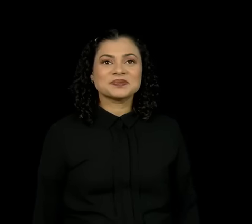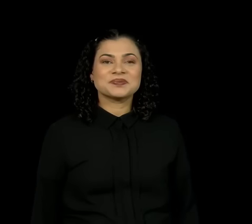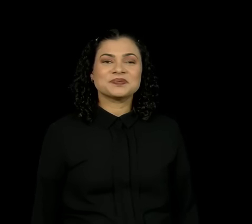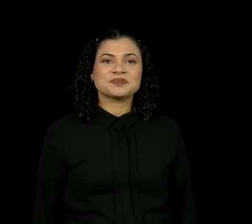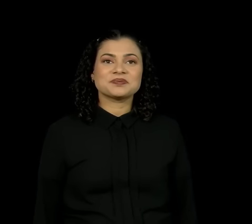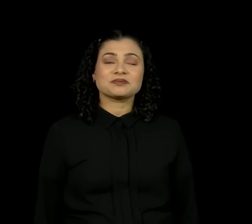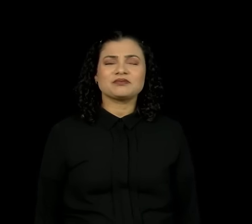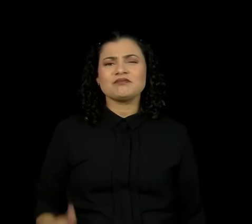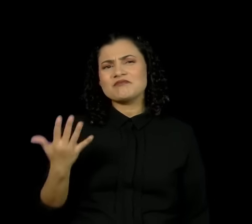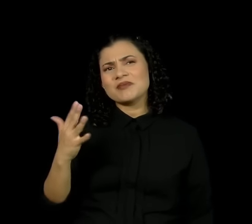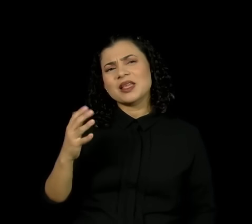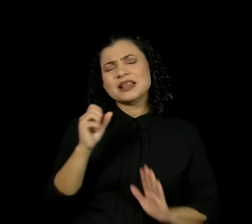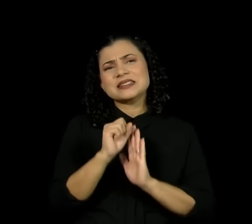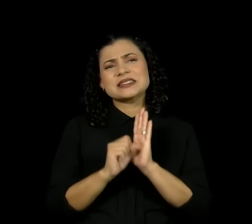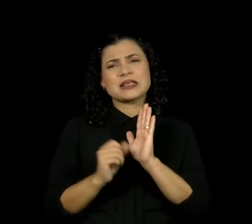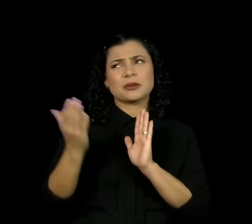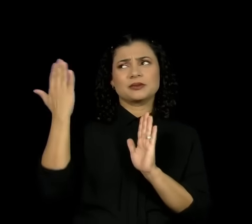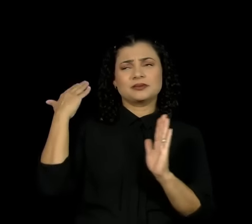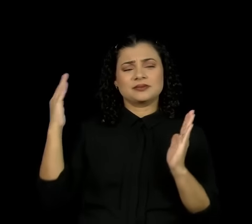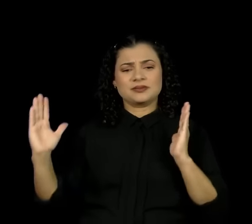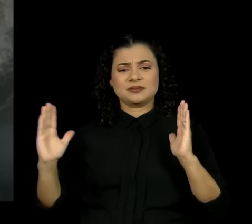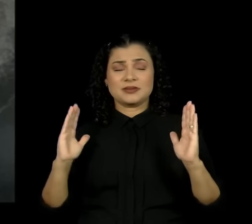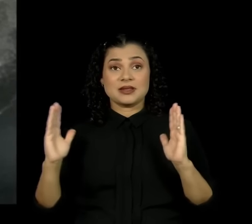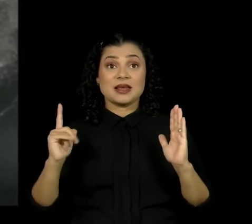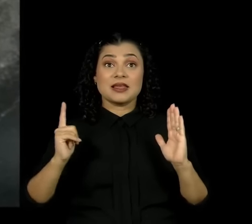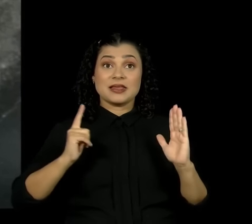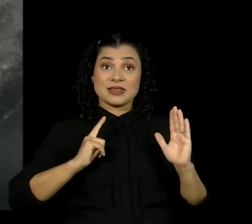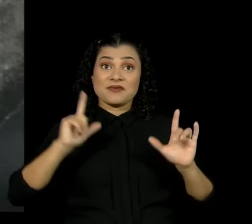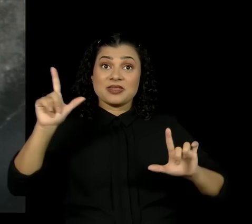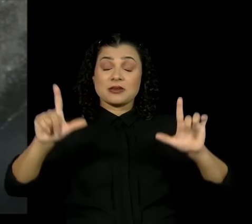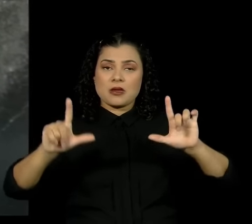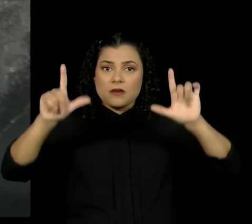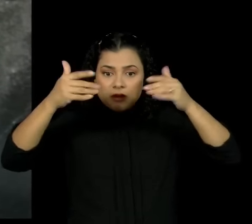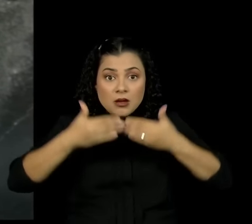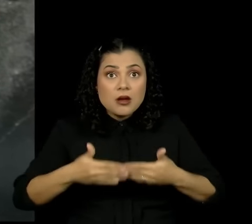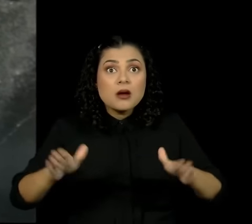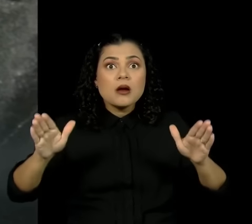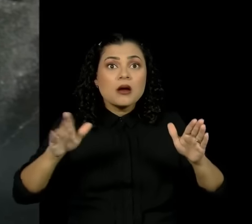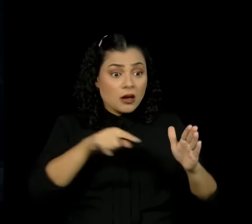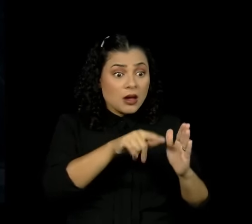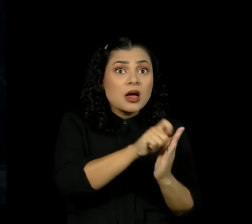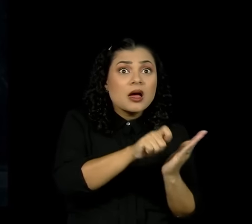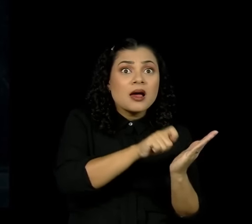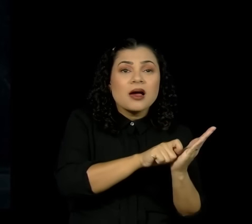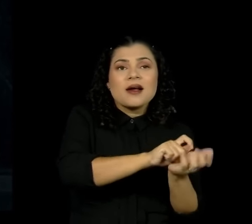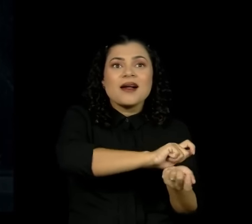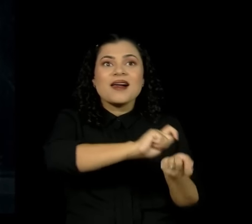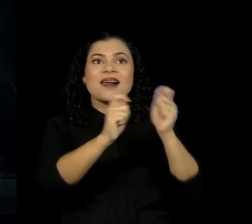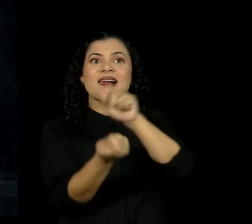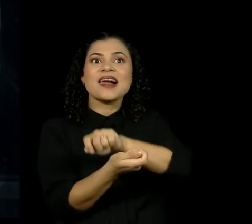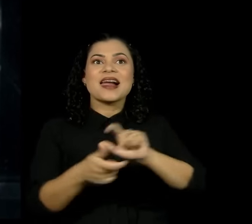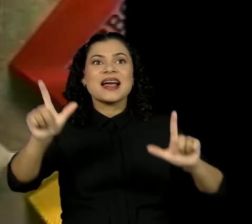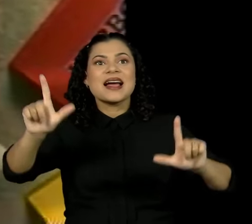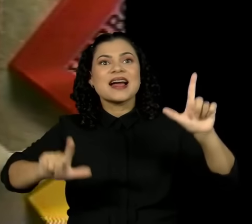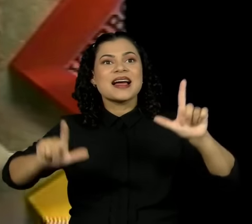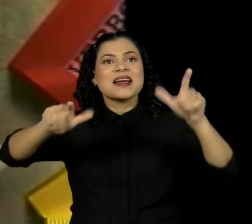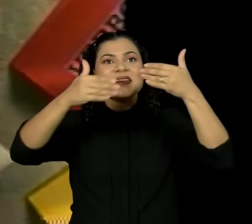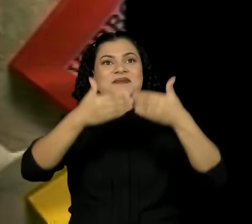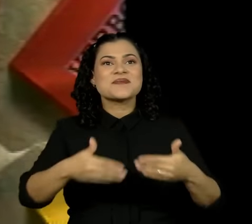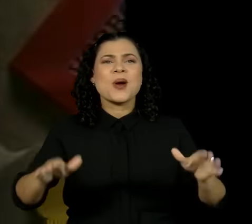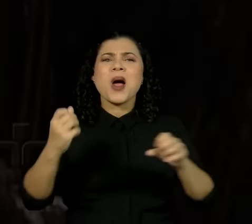Em meados do século passado, com o advento da televisão, suas tramas ganharam as telinhas e estiveram no ar